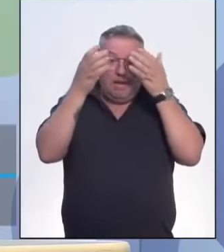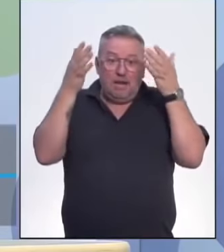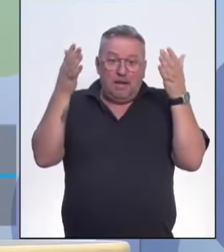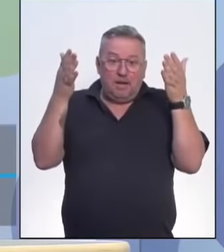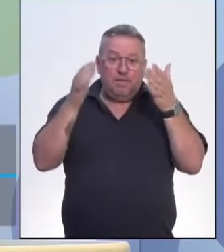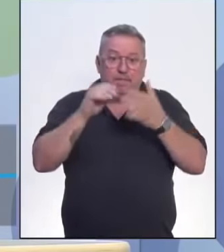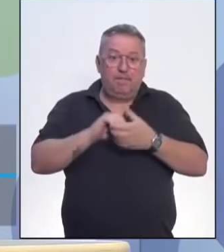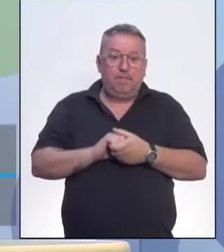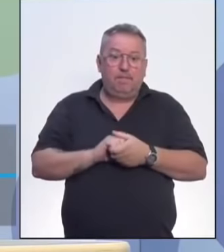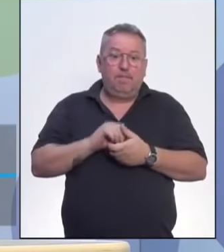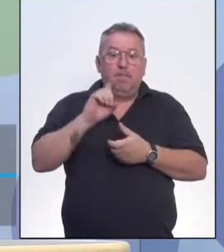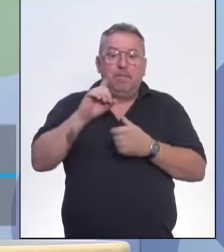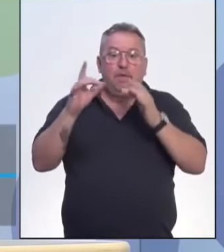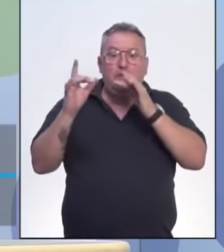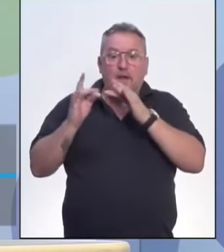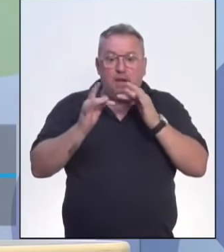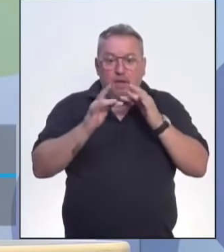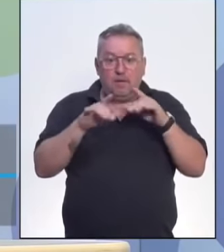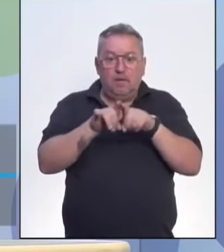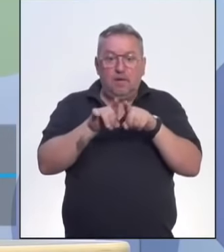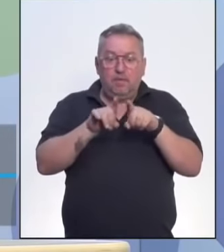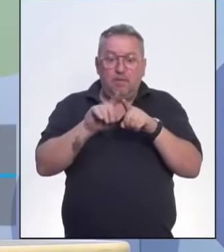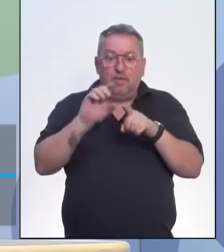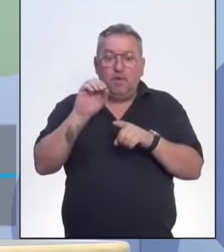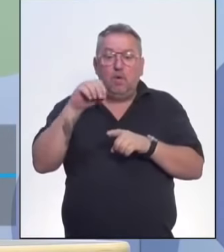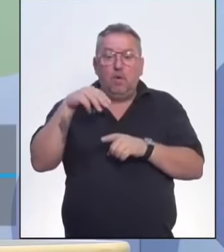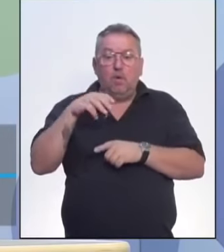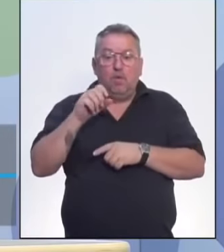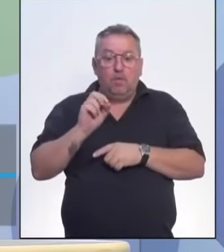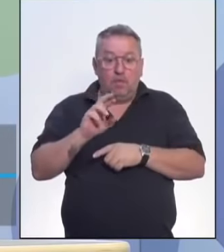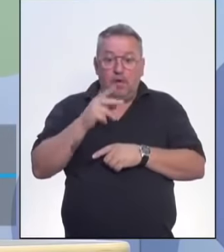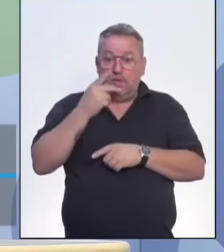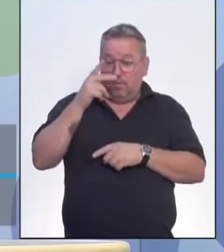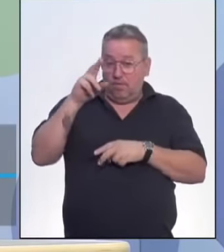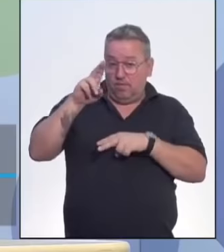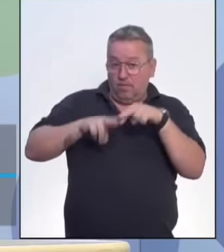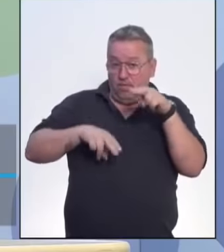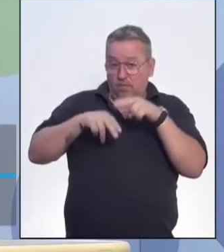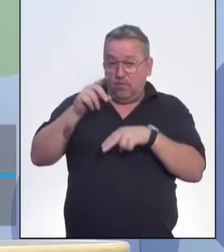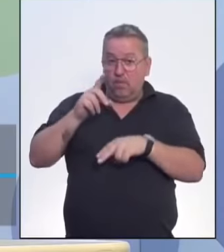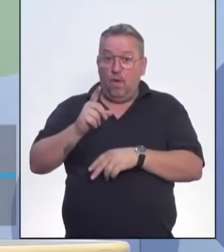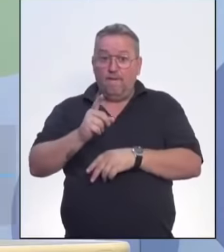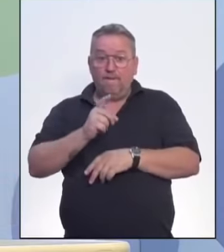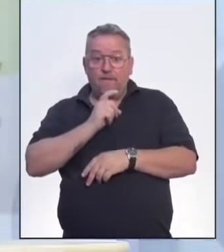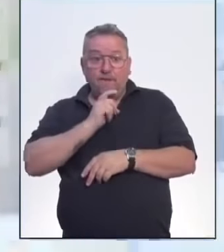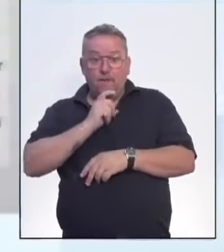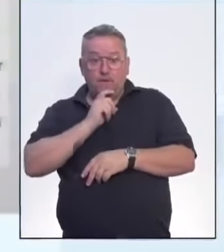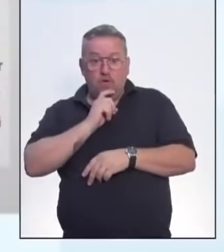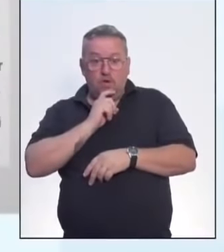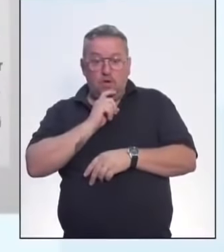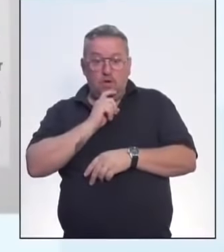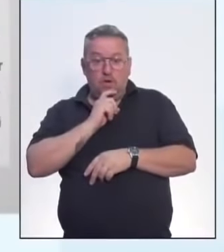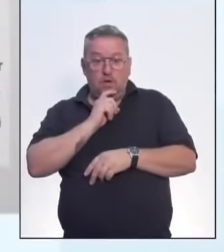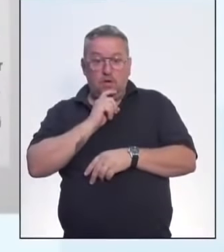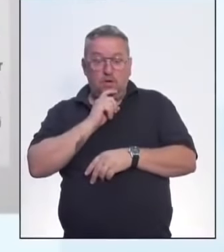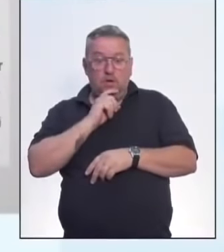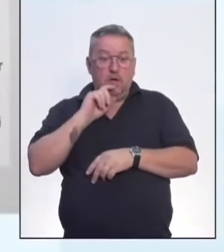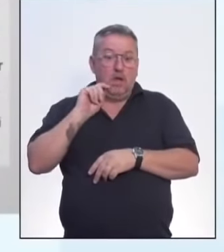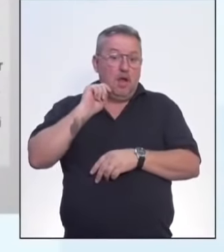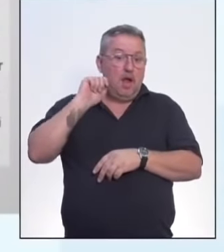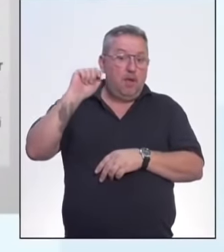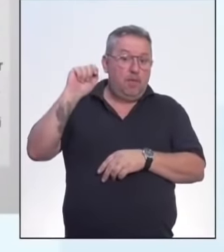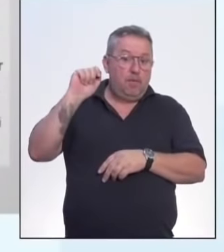clara, né, nessa relação. E foi o que o Osmar falou. Junho é verde e abril